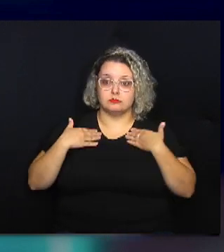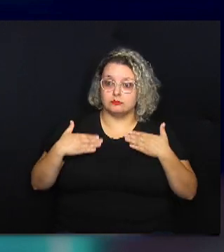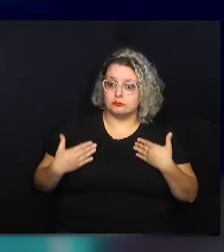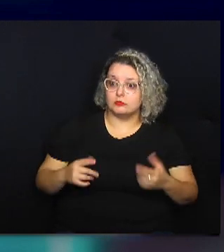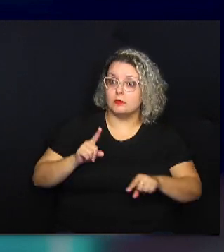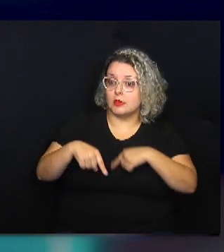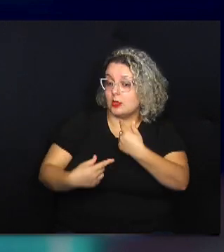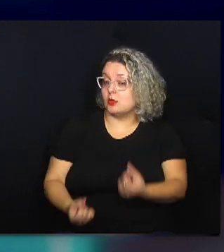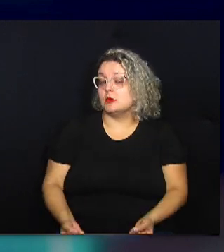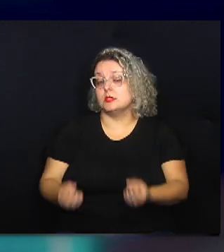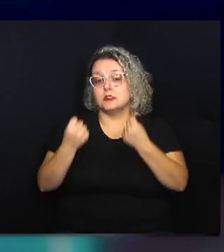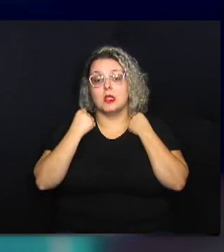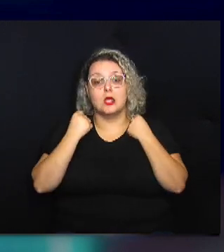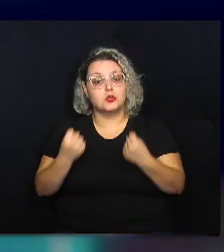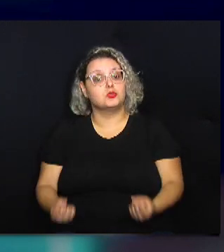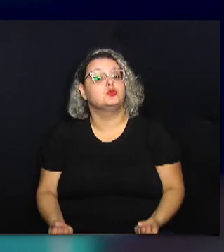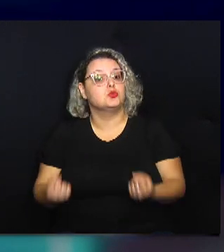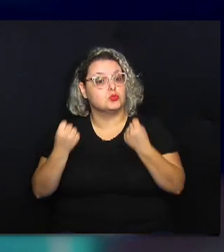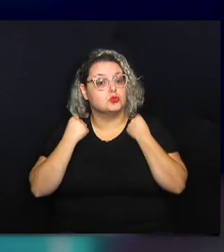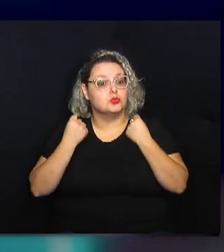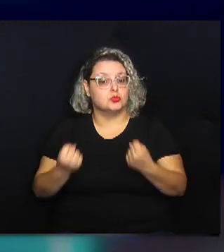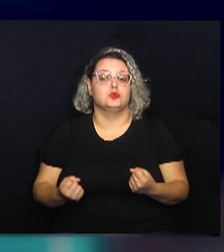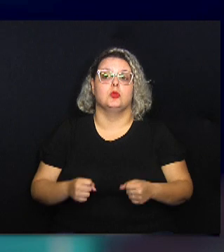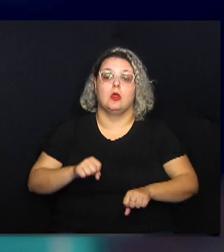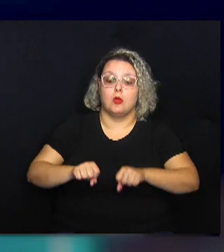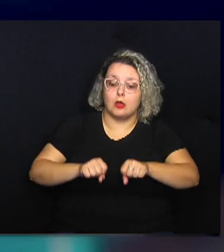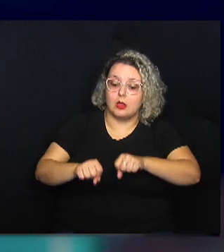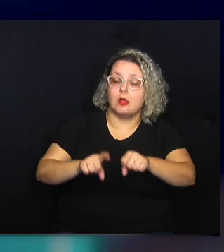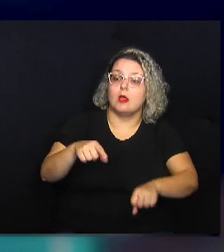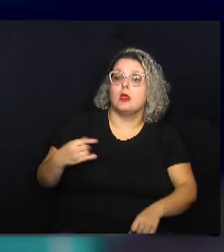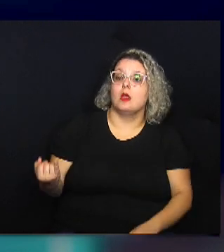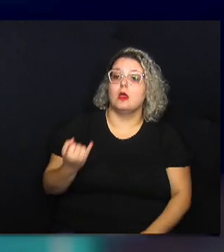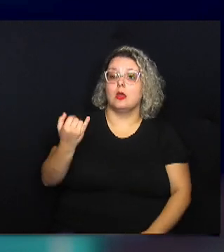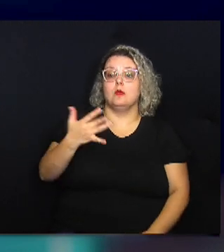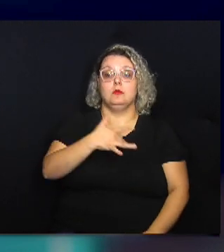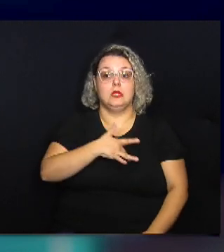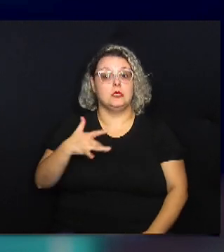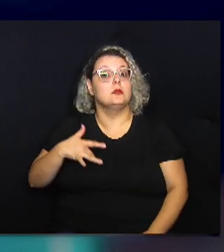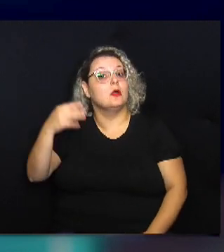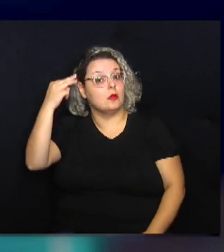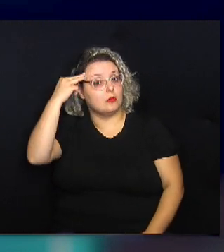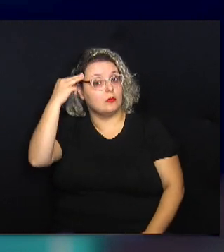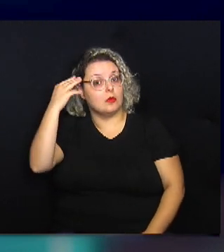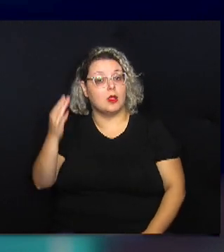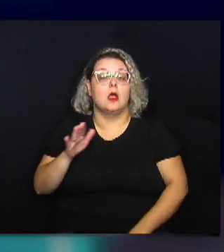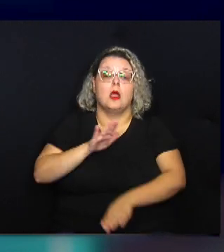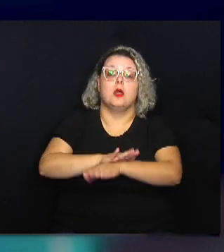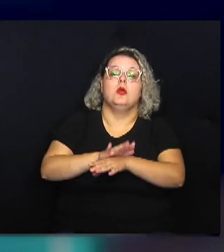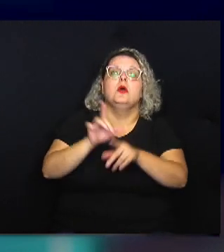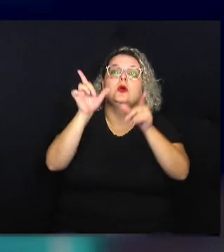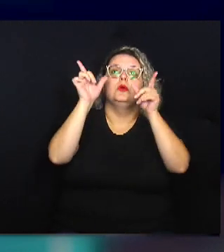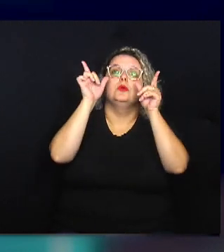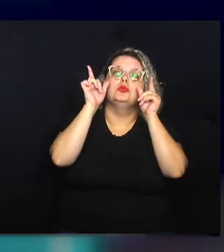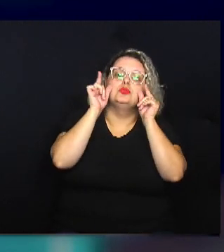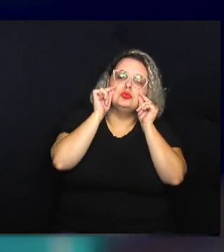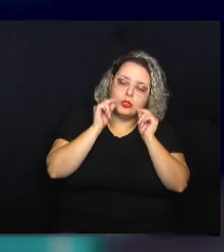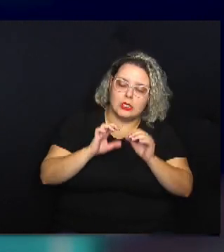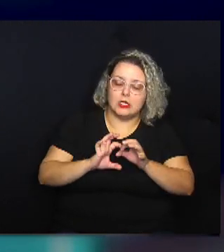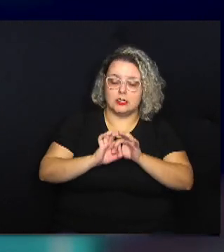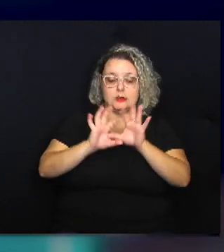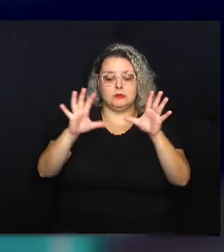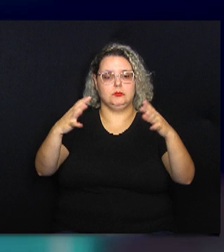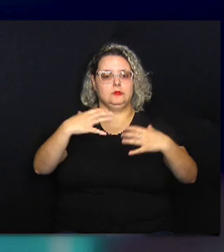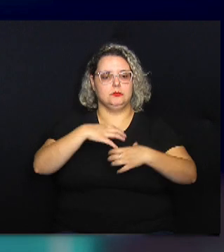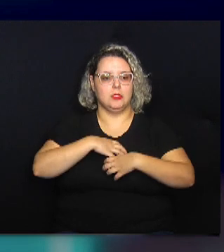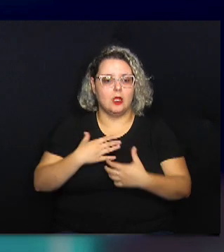atividades um andar de bicicleta é muito importante para minha saúde mental me ajuda desestressar e me traz uma sensação de liberdade e